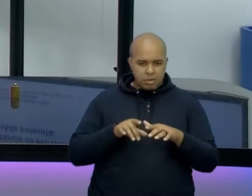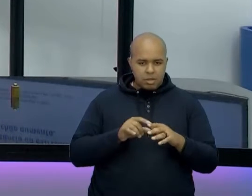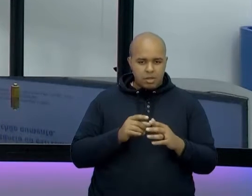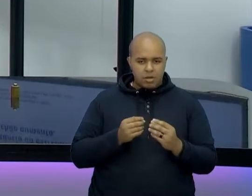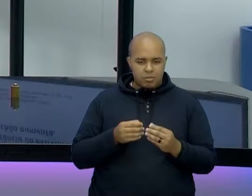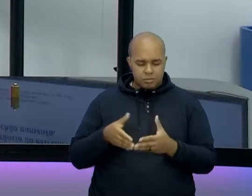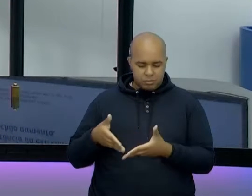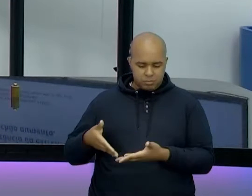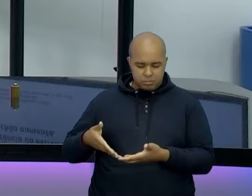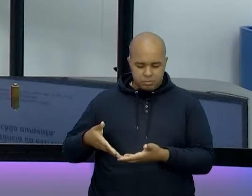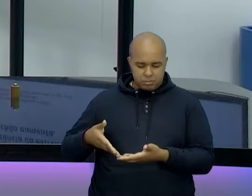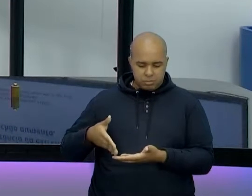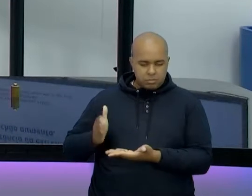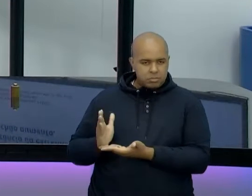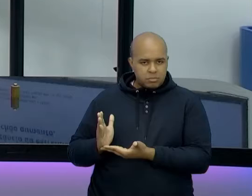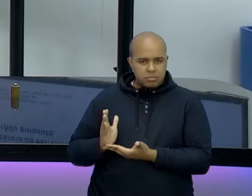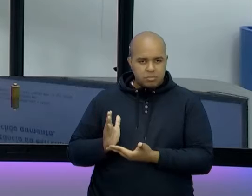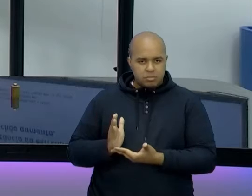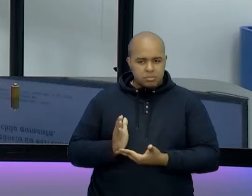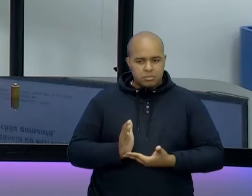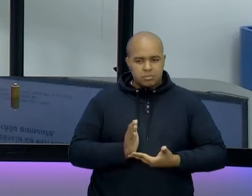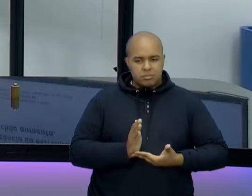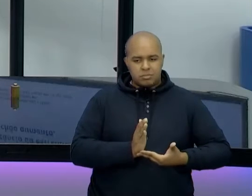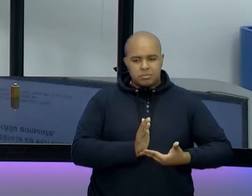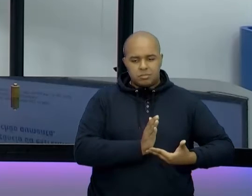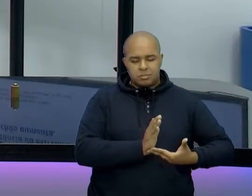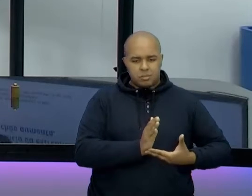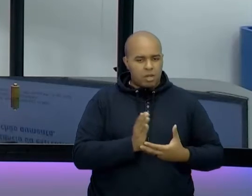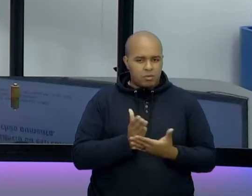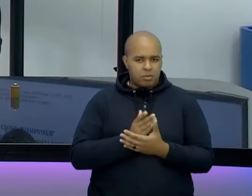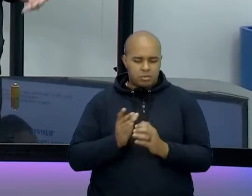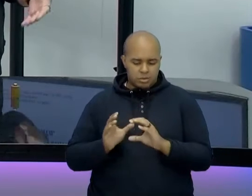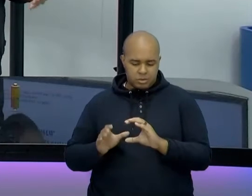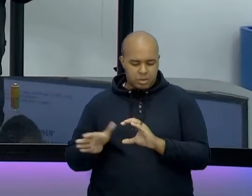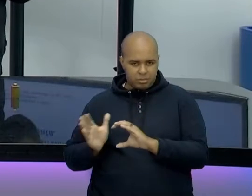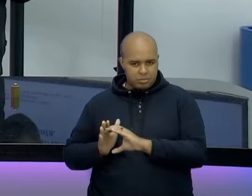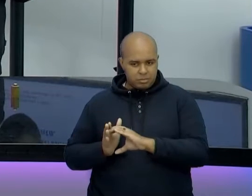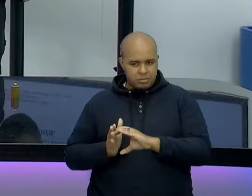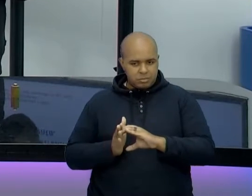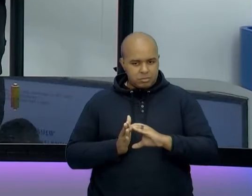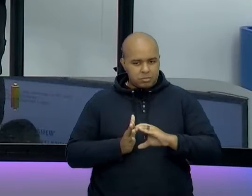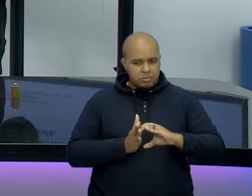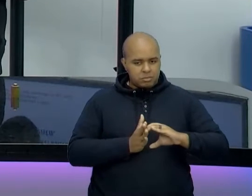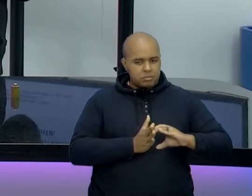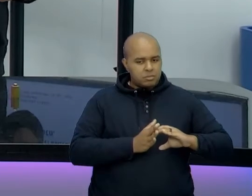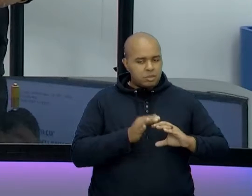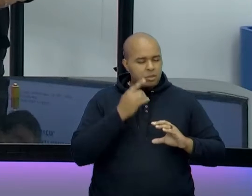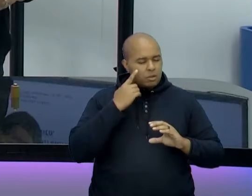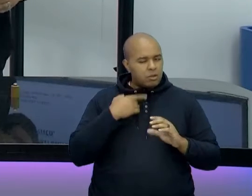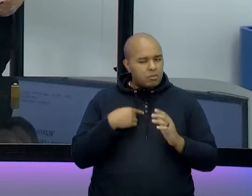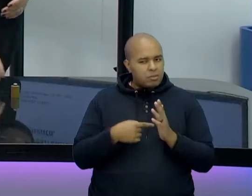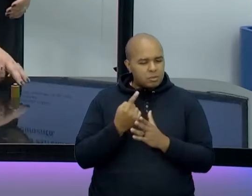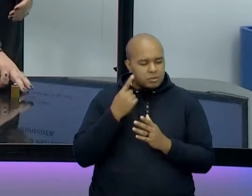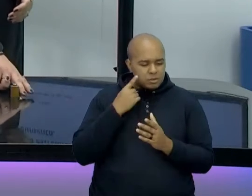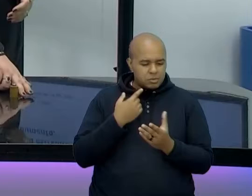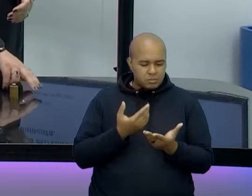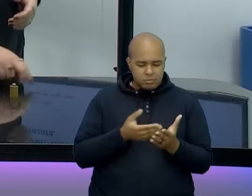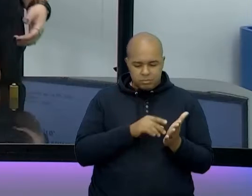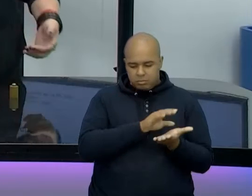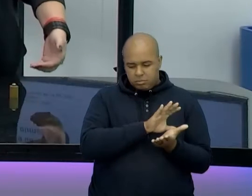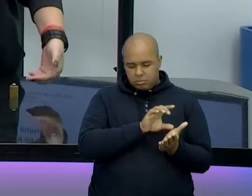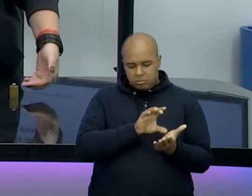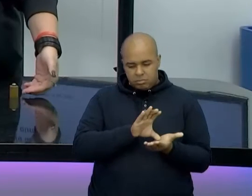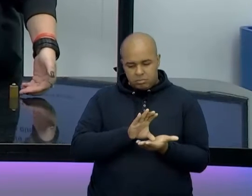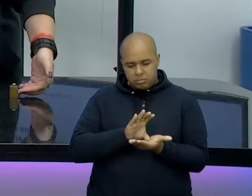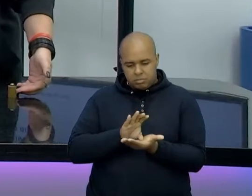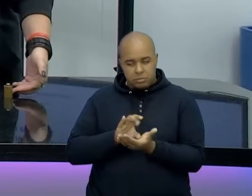você arrastar um objeto, né? Esse é o primeiro ponto. Então, o deslizar, você apenas tem o